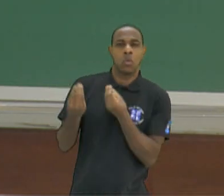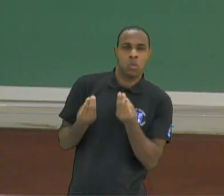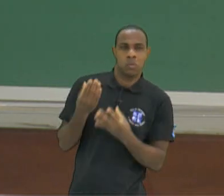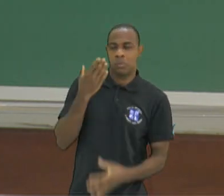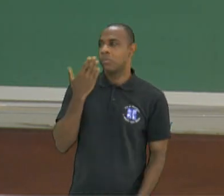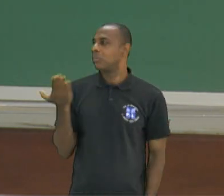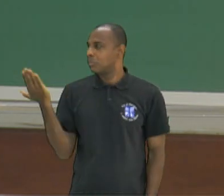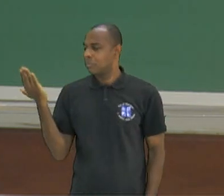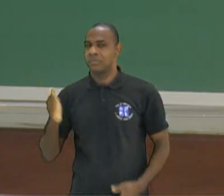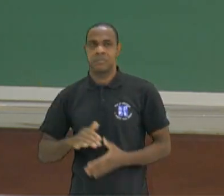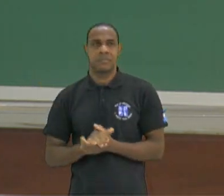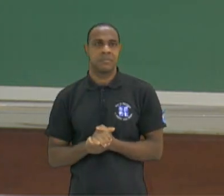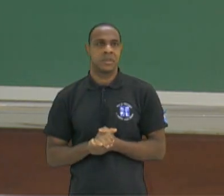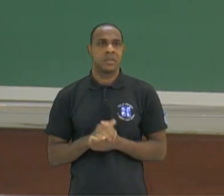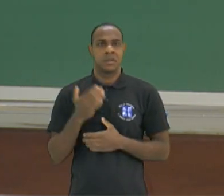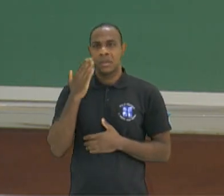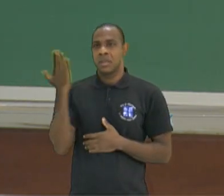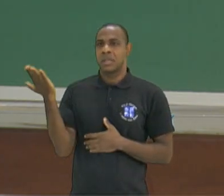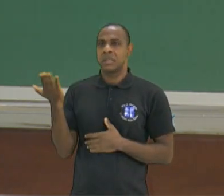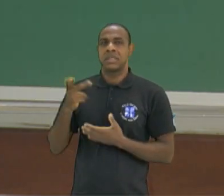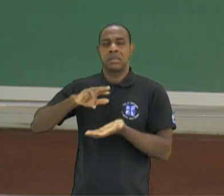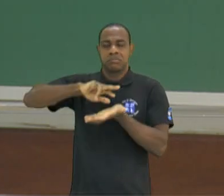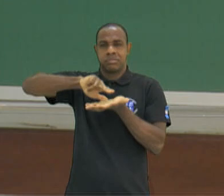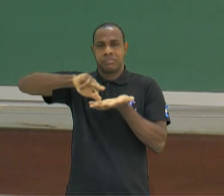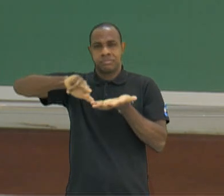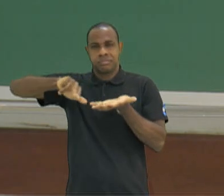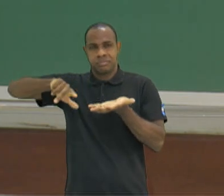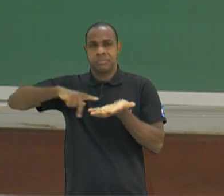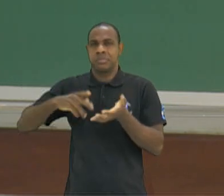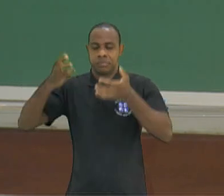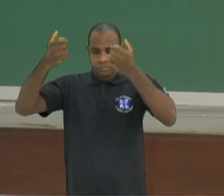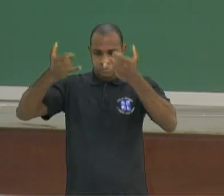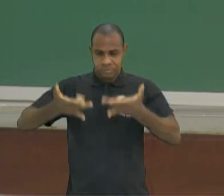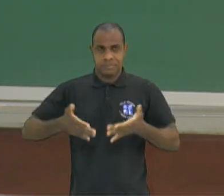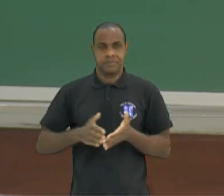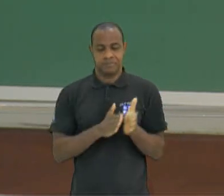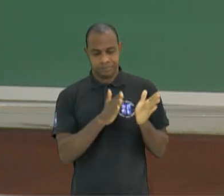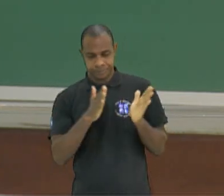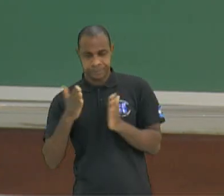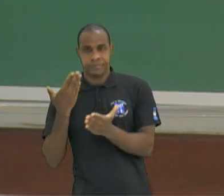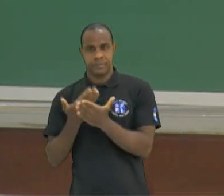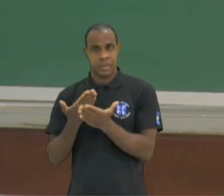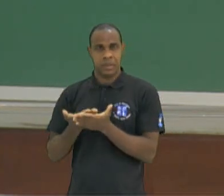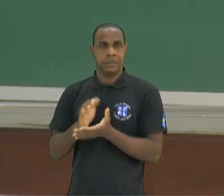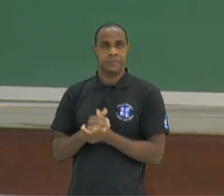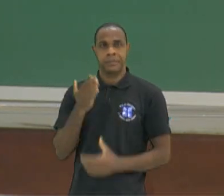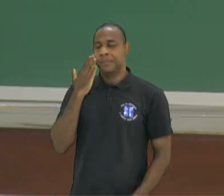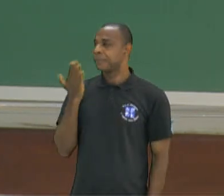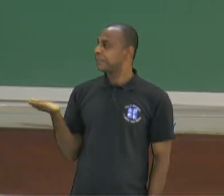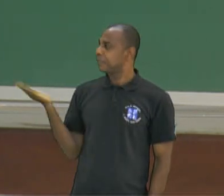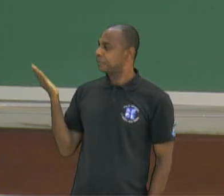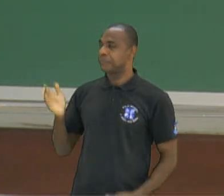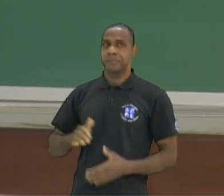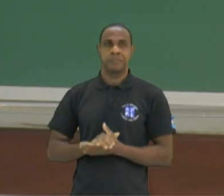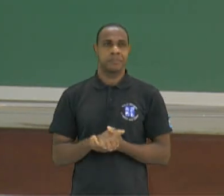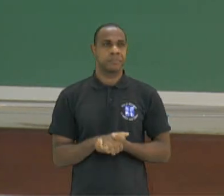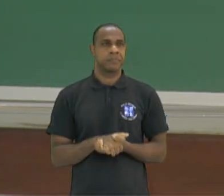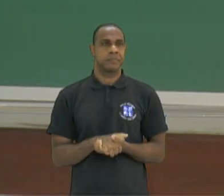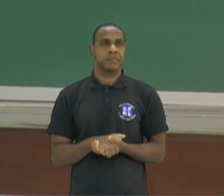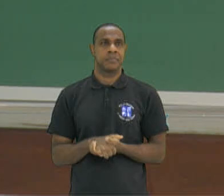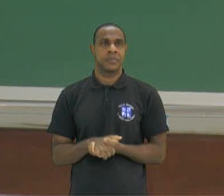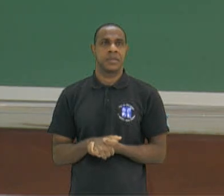outros discourse markers que podemos ver ao longo das nossas aulas, ok? Agora, complete the